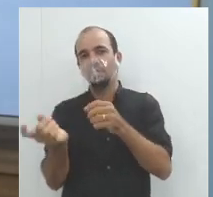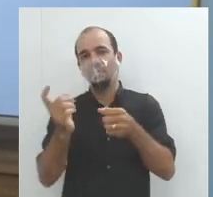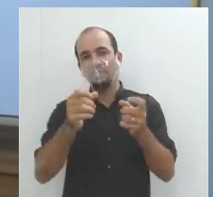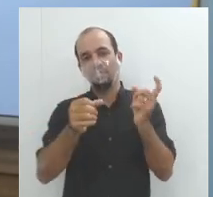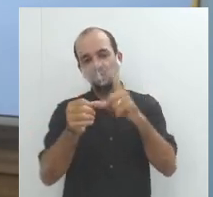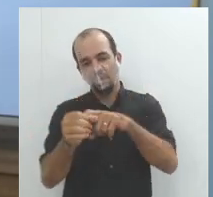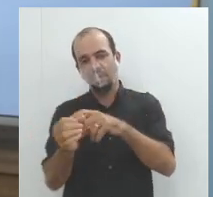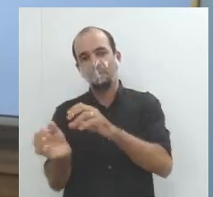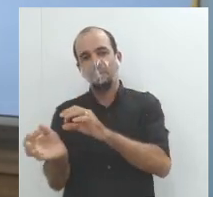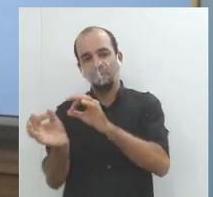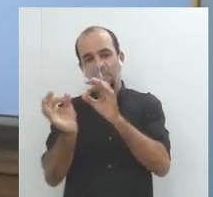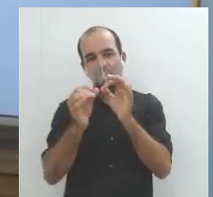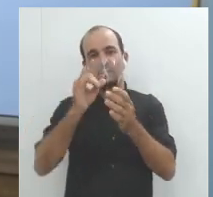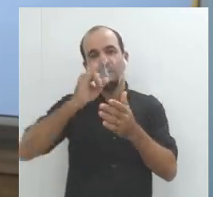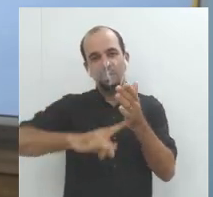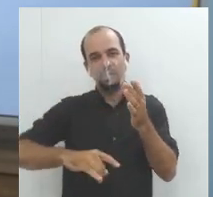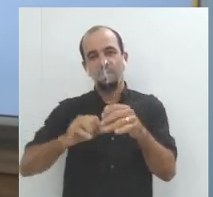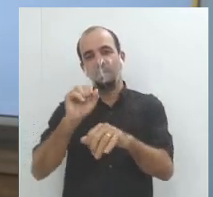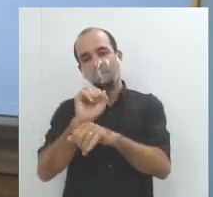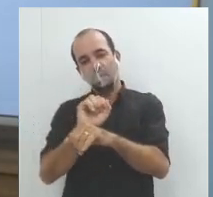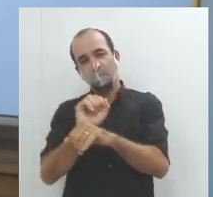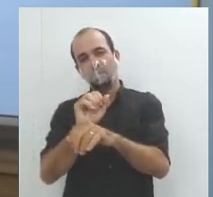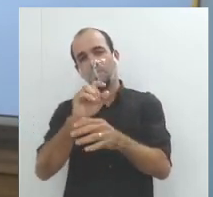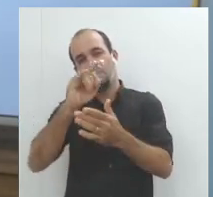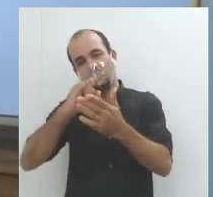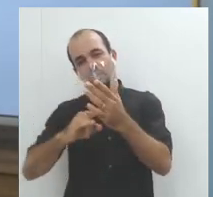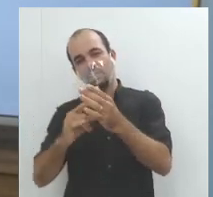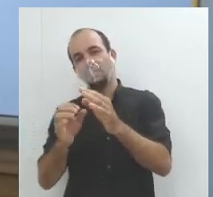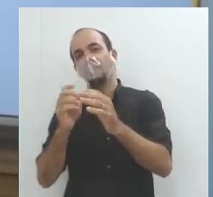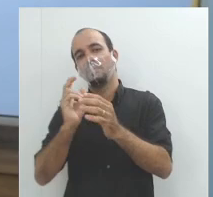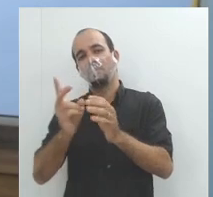eu botar aqui só para não ficar lá embaixo.